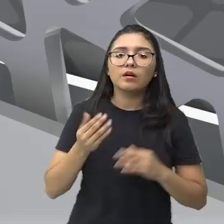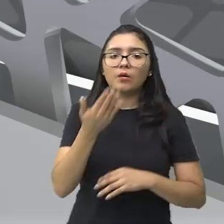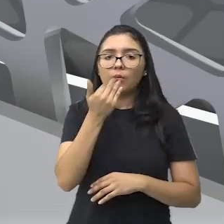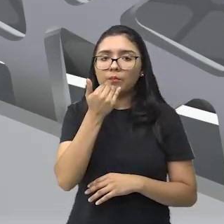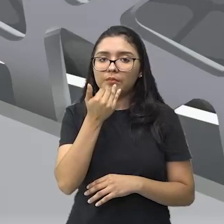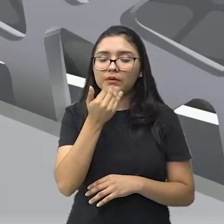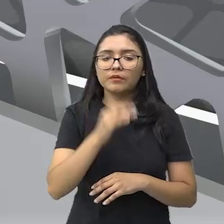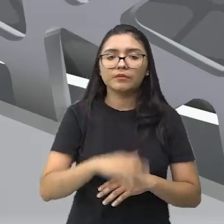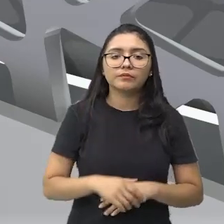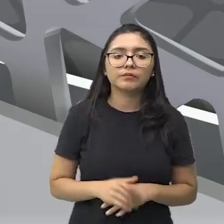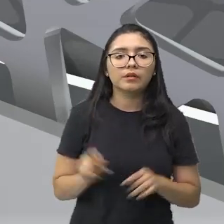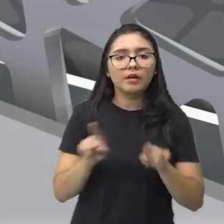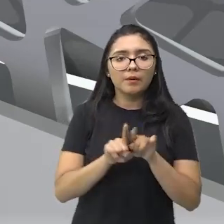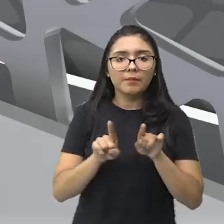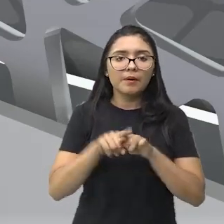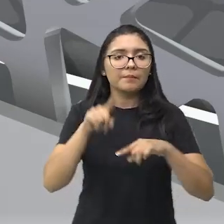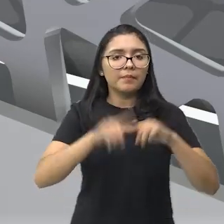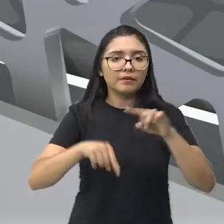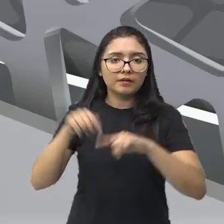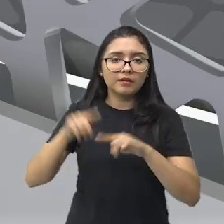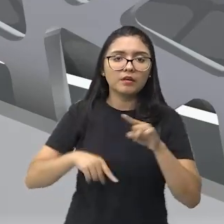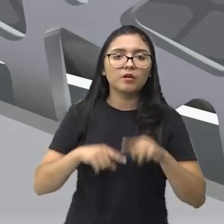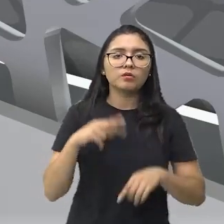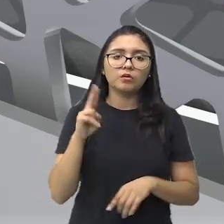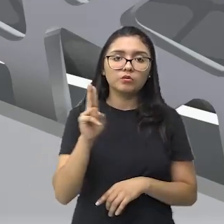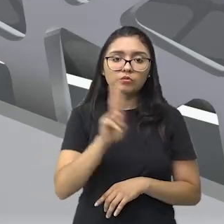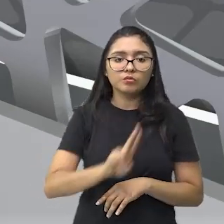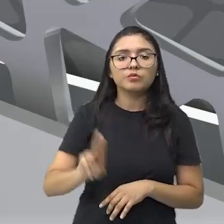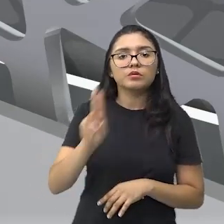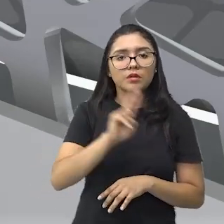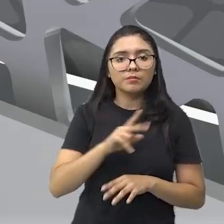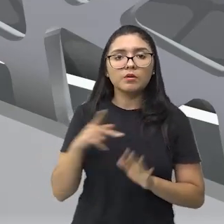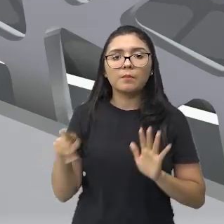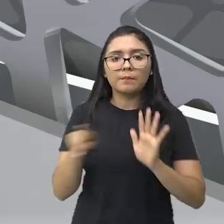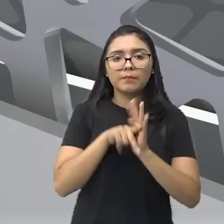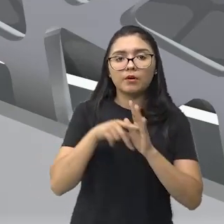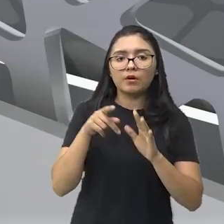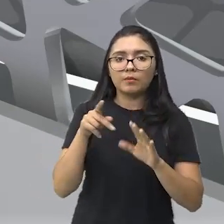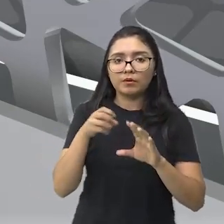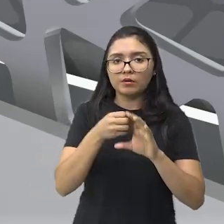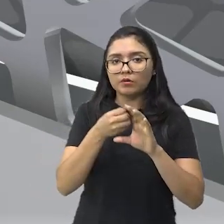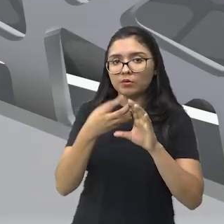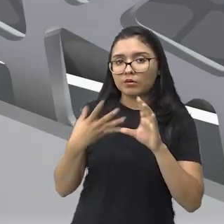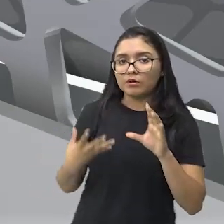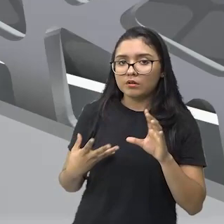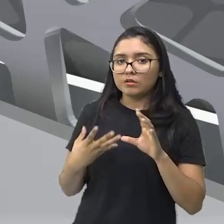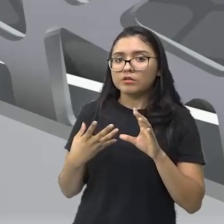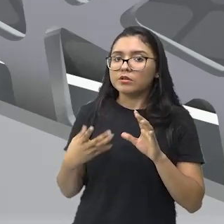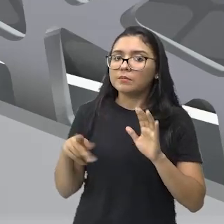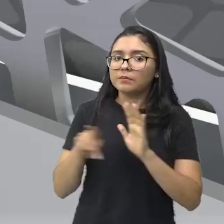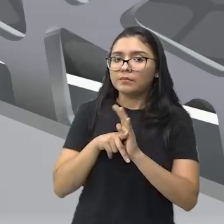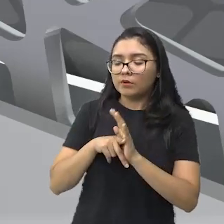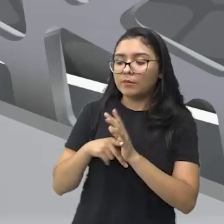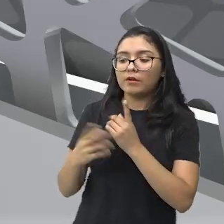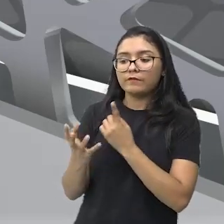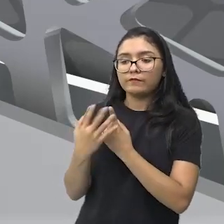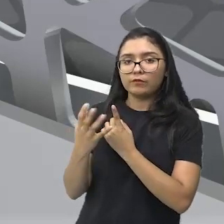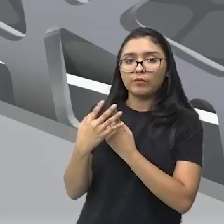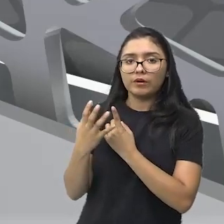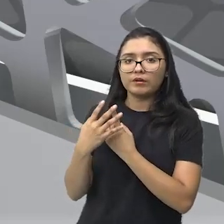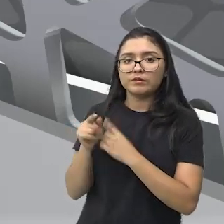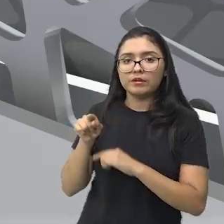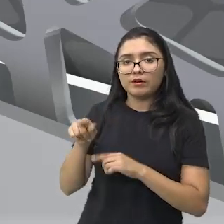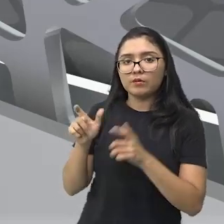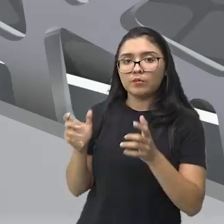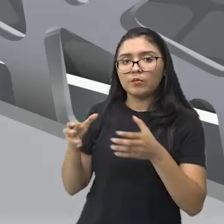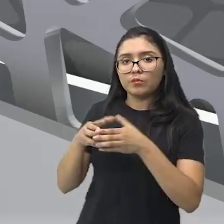acessórios. Alguns utensílios que nós utilizamos são o quê? Reflexos, são influência da cultura